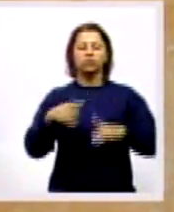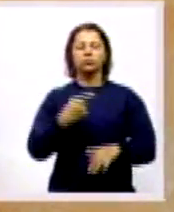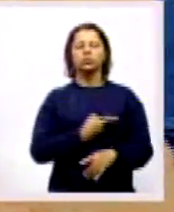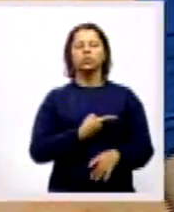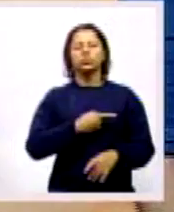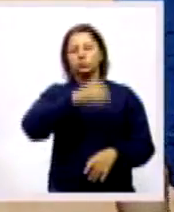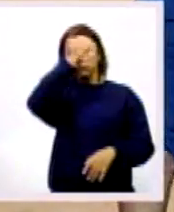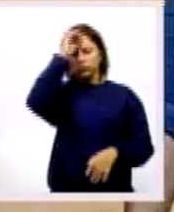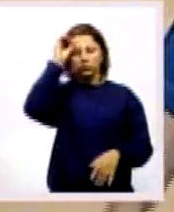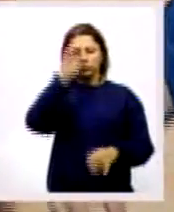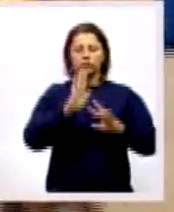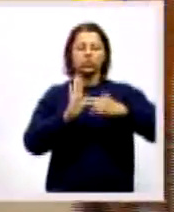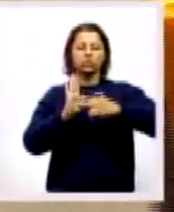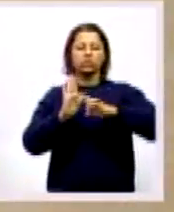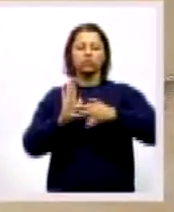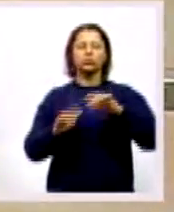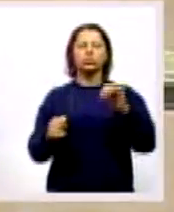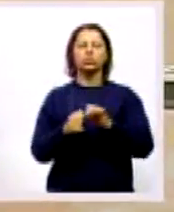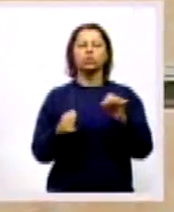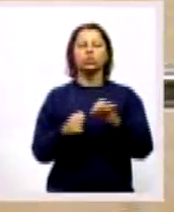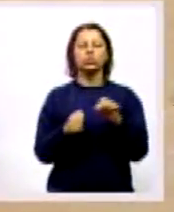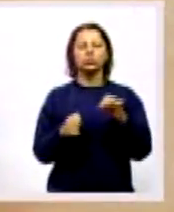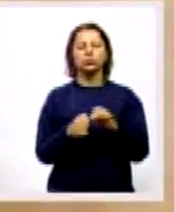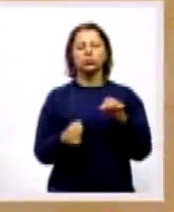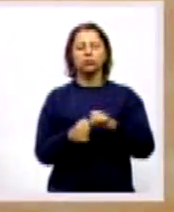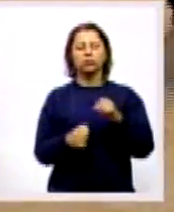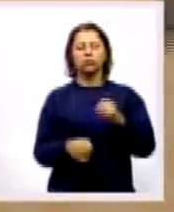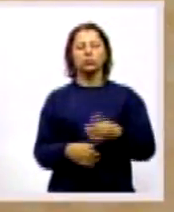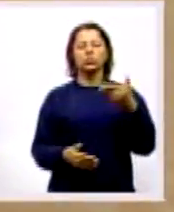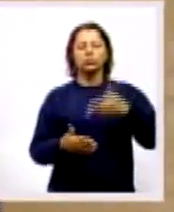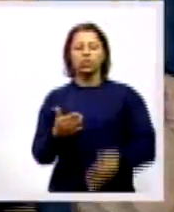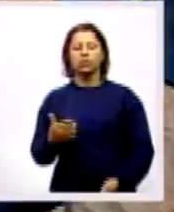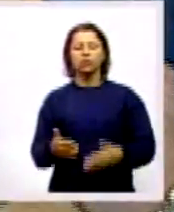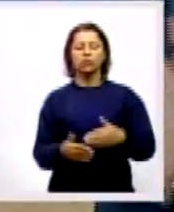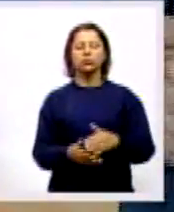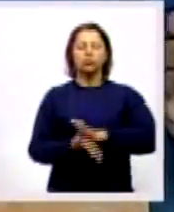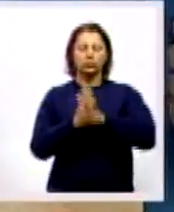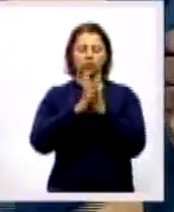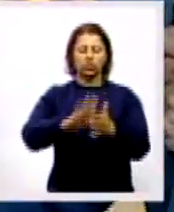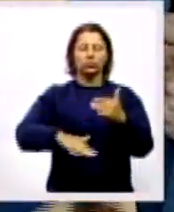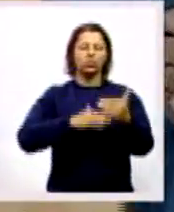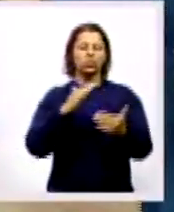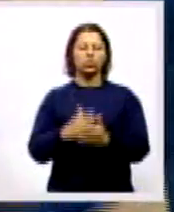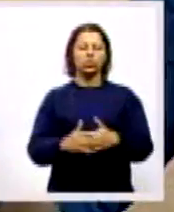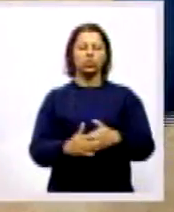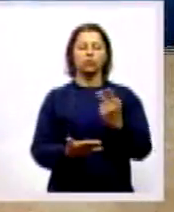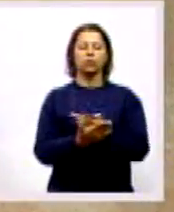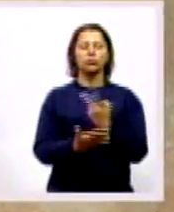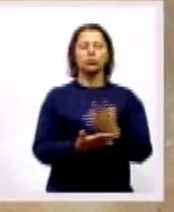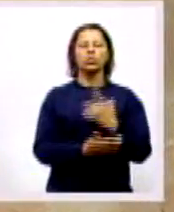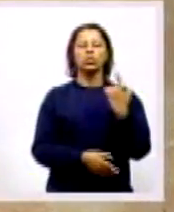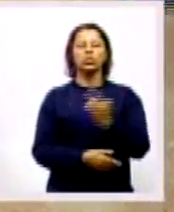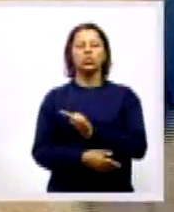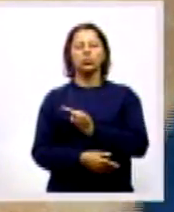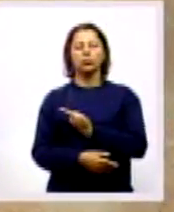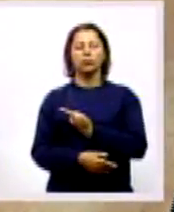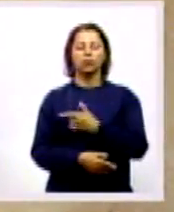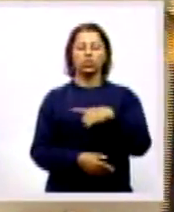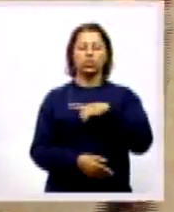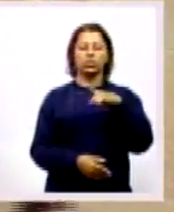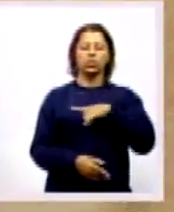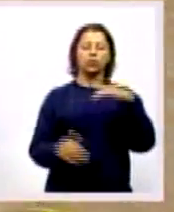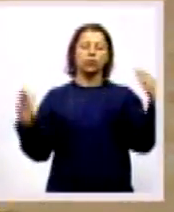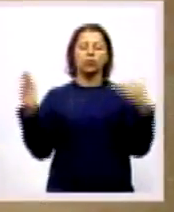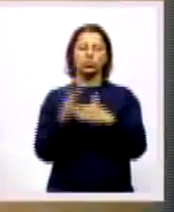Libertar-nos da ignorância significa fazer cair por terra todos os equívocos que nós temos, até mesmo a respeito de Deus, porque